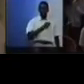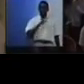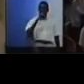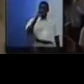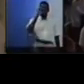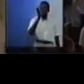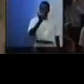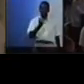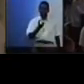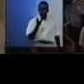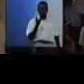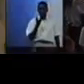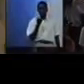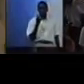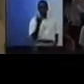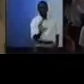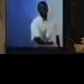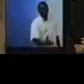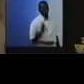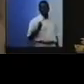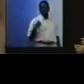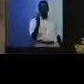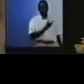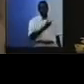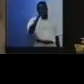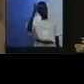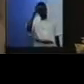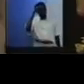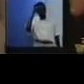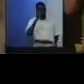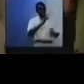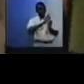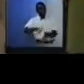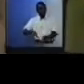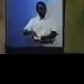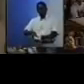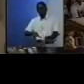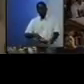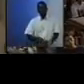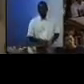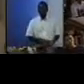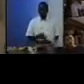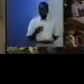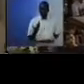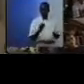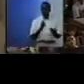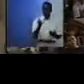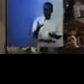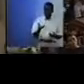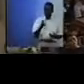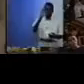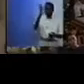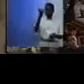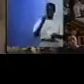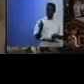filho. O filho nos introduz no reino do pai, o pai nos introduz no reino do filho, o pai e o filho